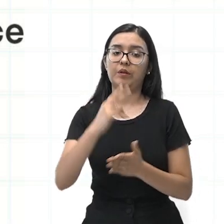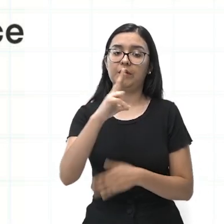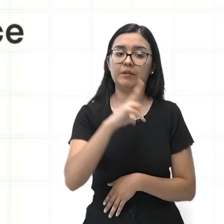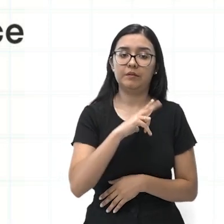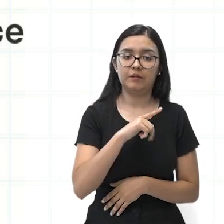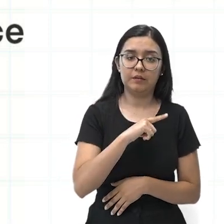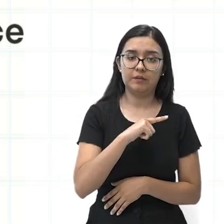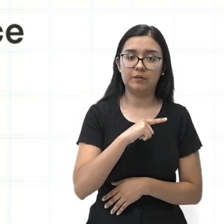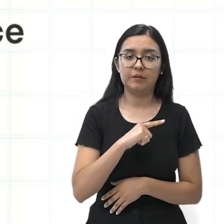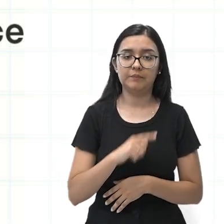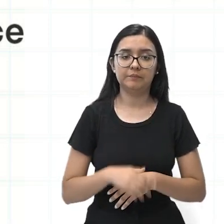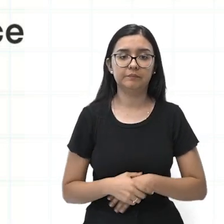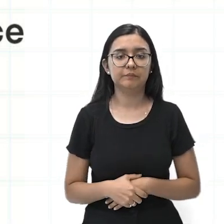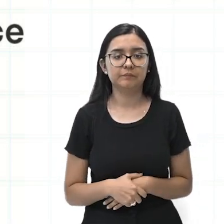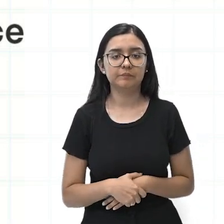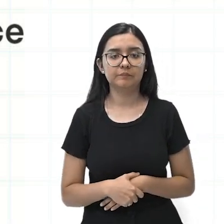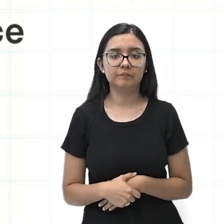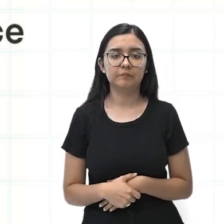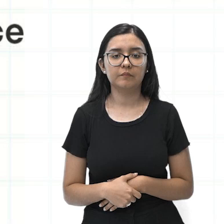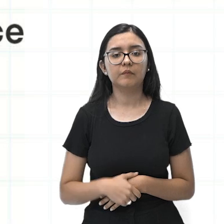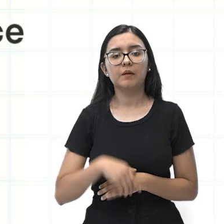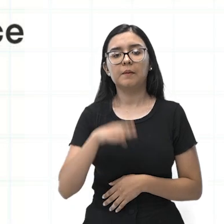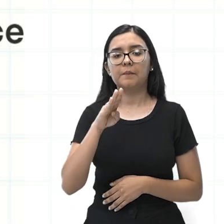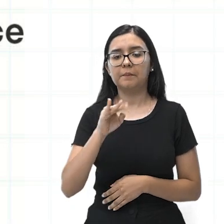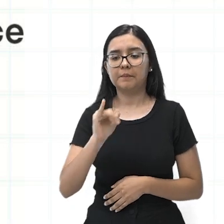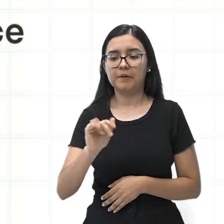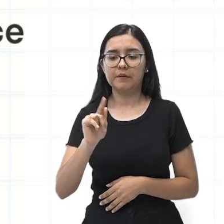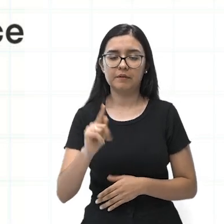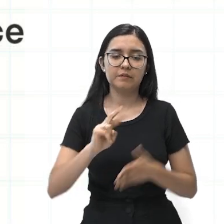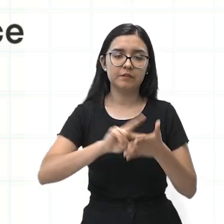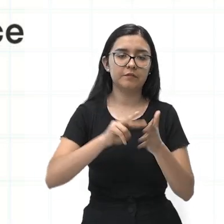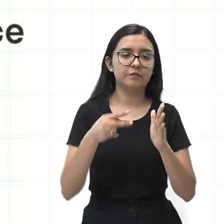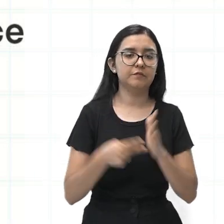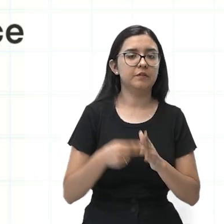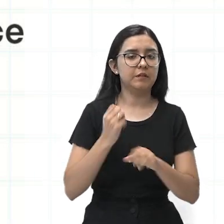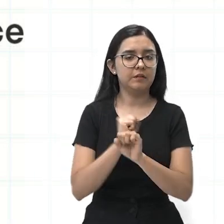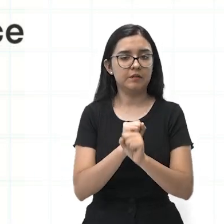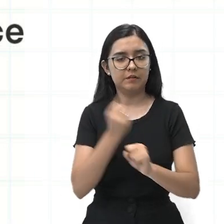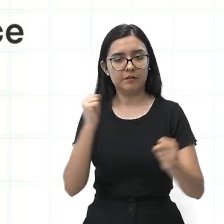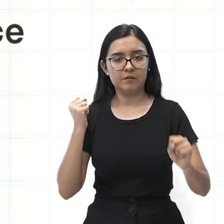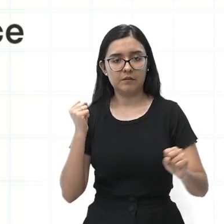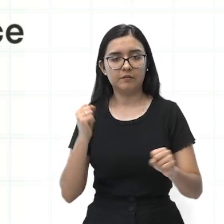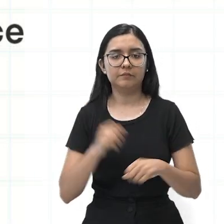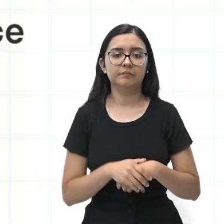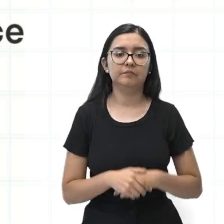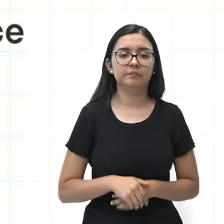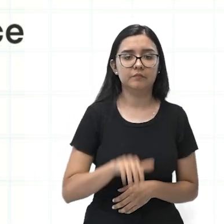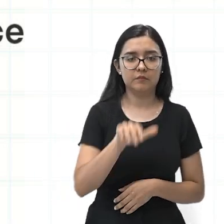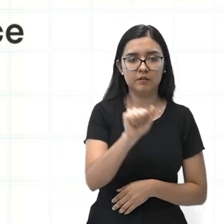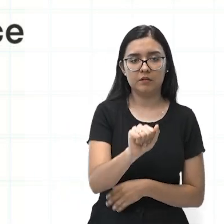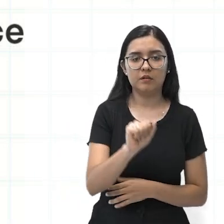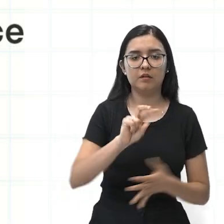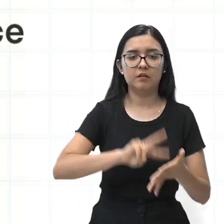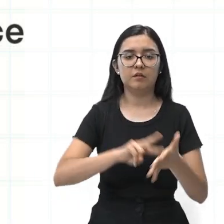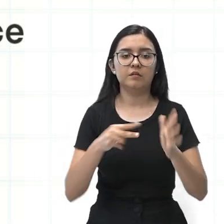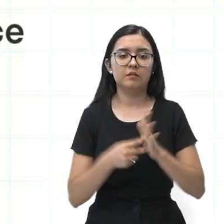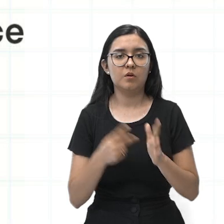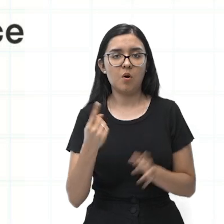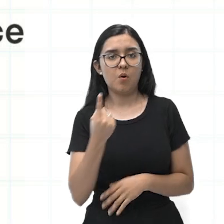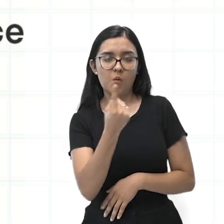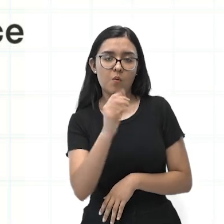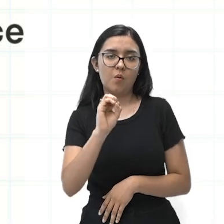big playground. Big, você já sabe, é grande, né? O a, você já sabe, o a, né? Significa um ou